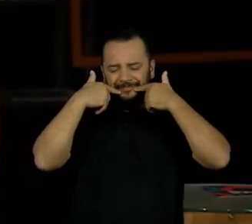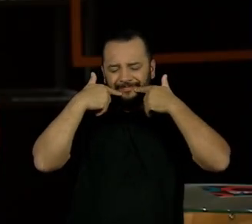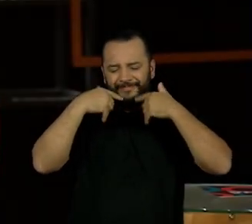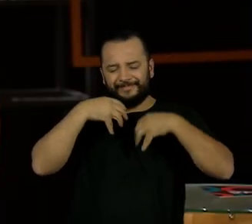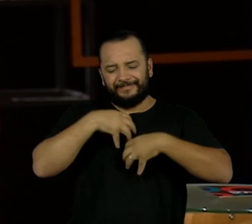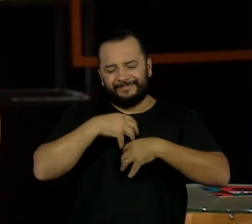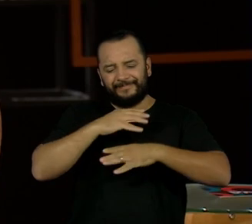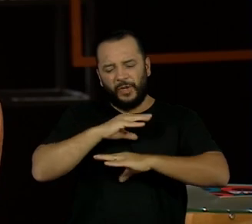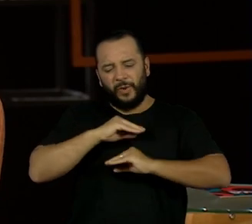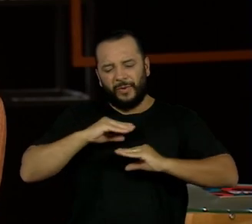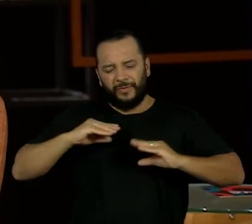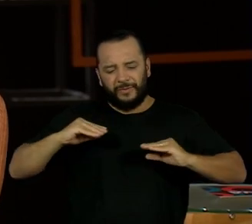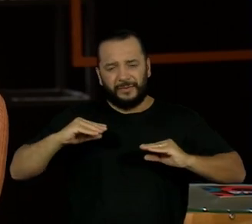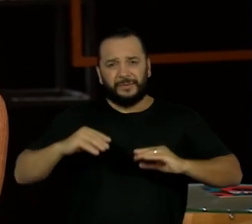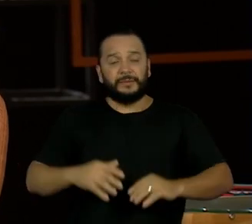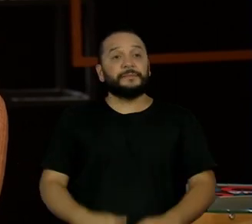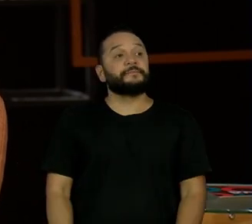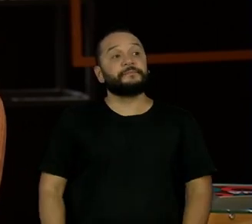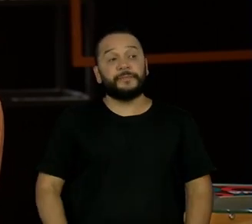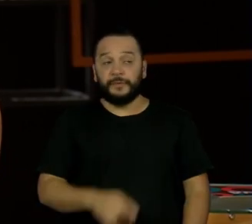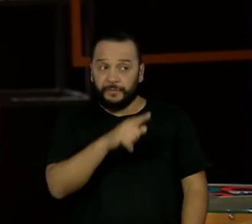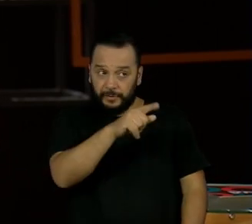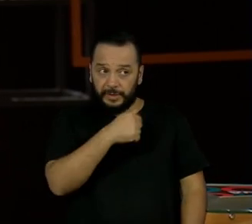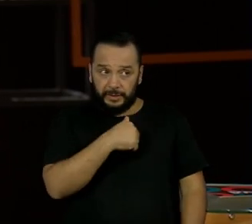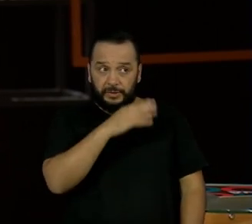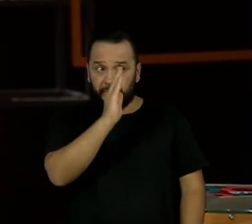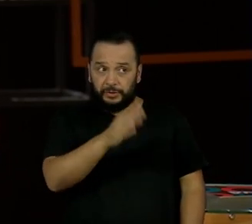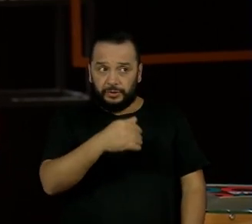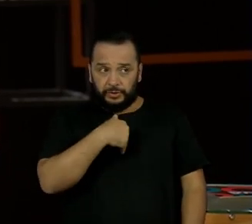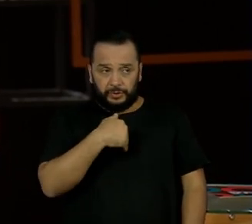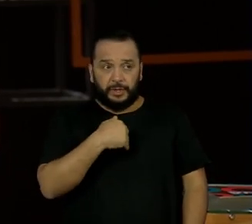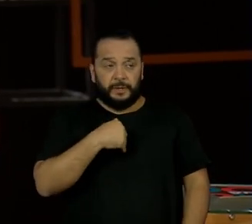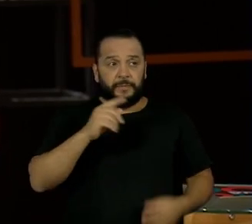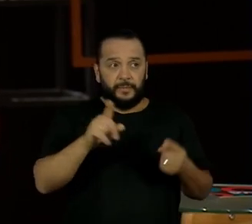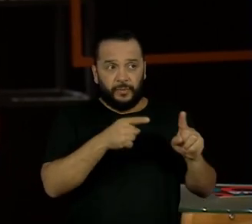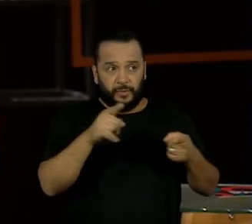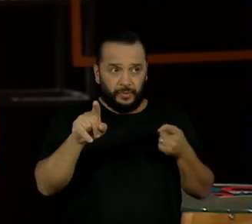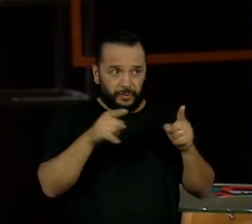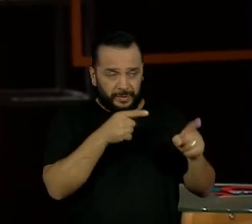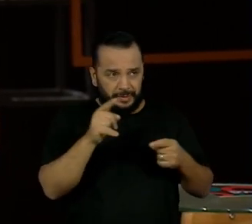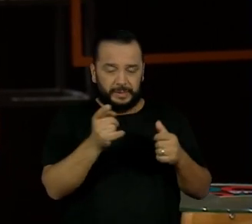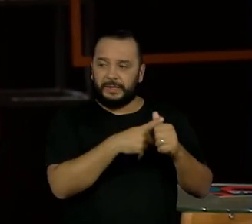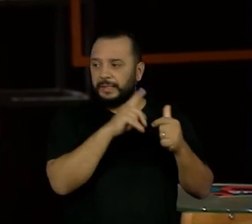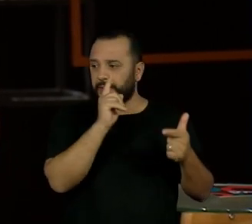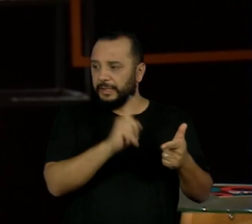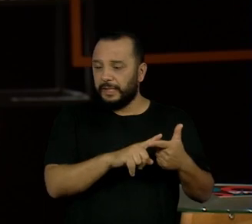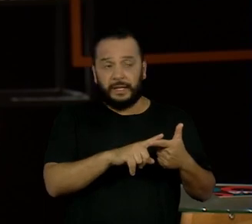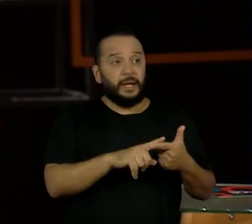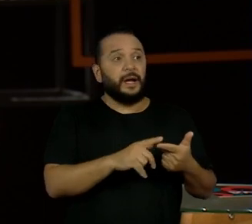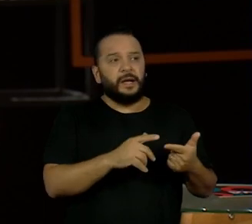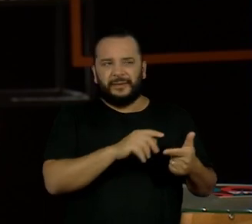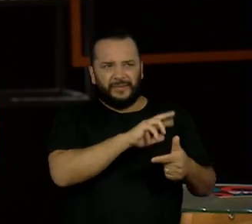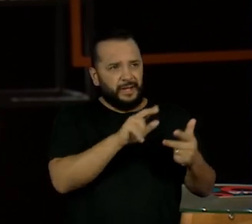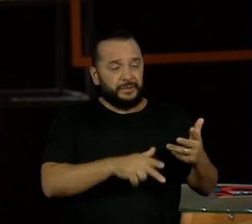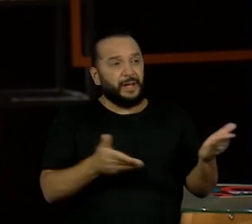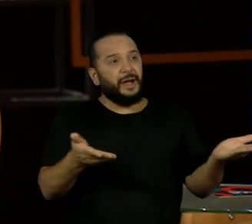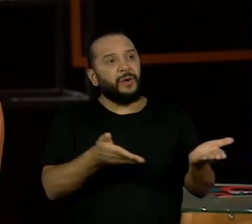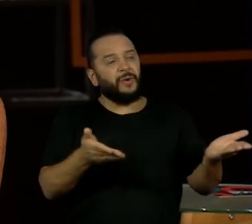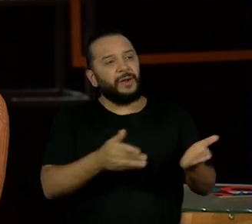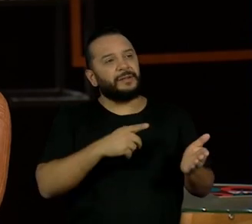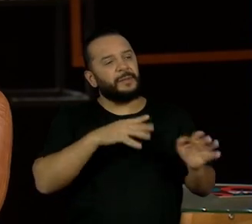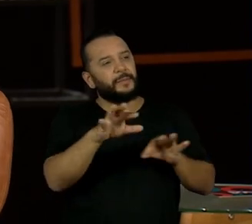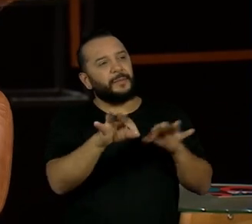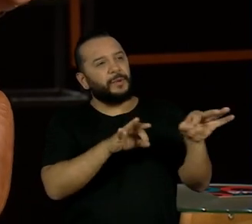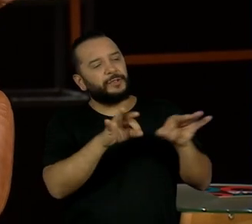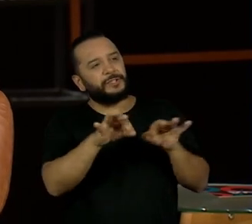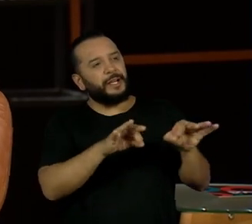Paula você já passou por várias fases da indústria fonográfica e agora você tá entrando num projeto que envolve o metaverso